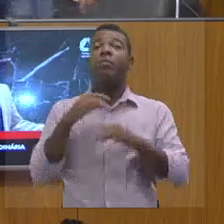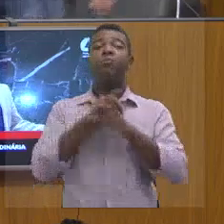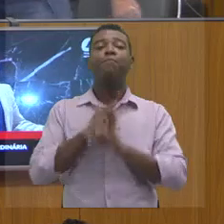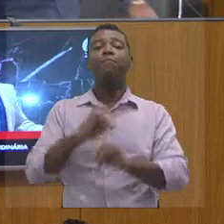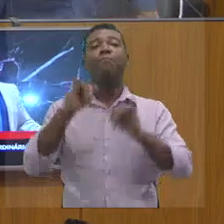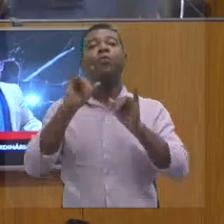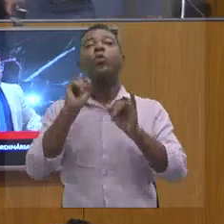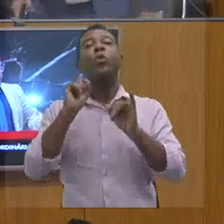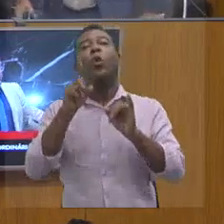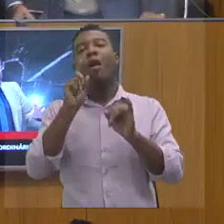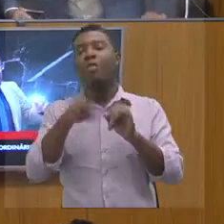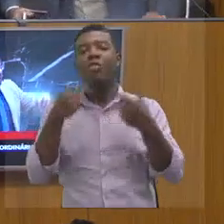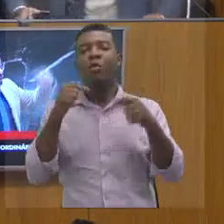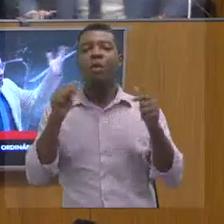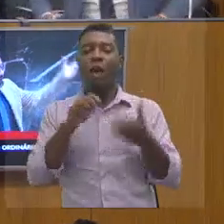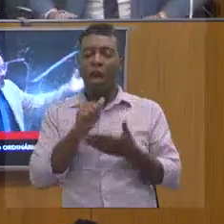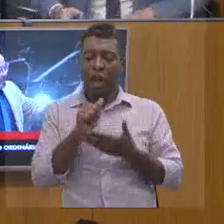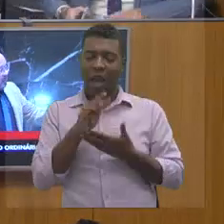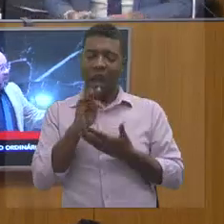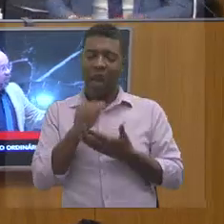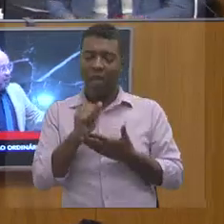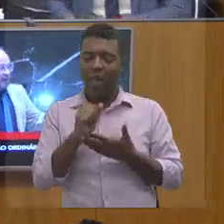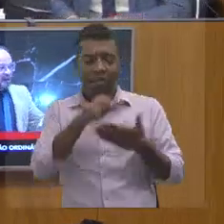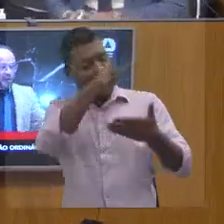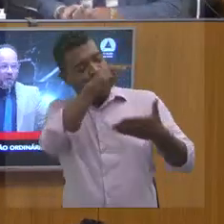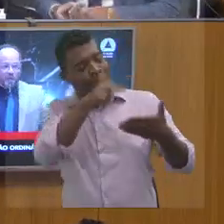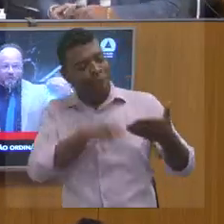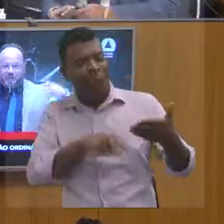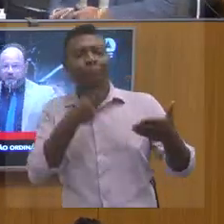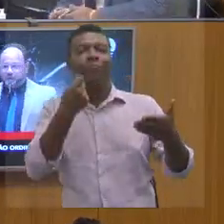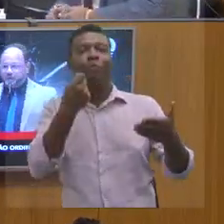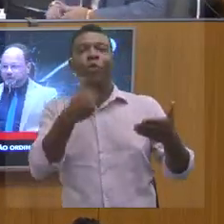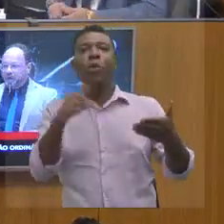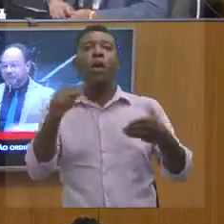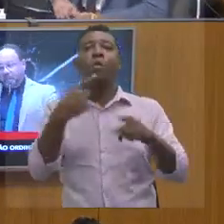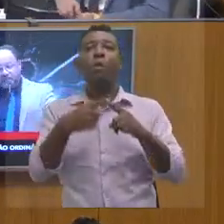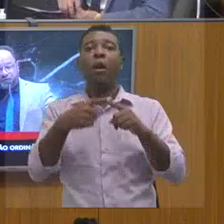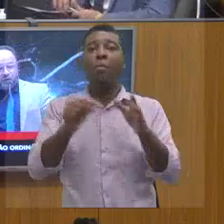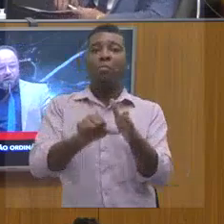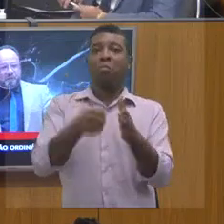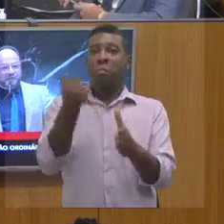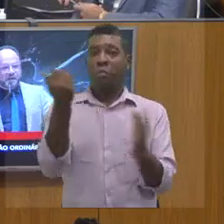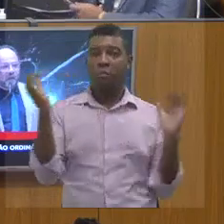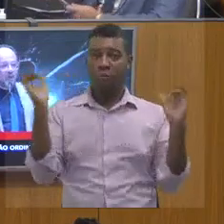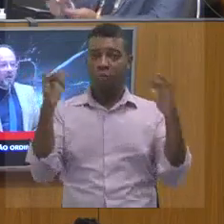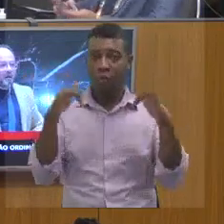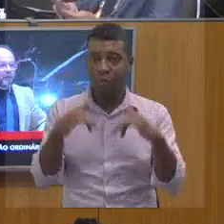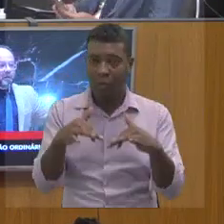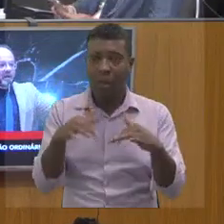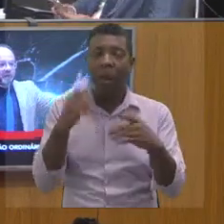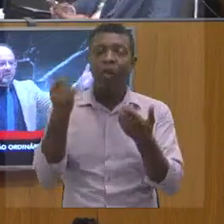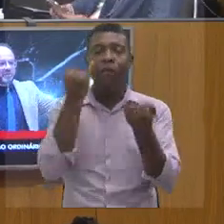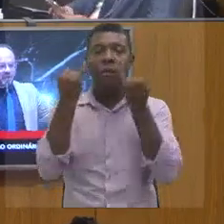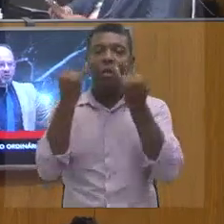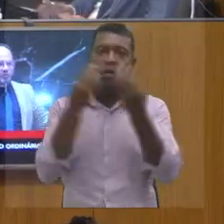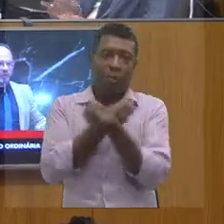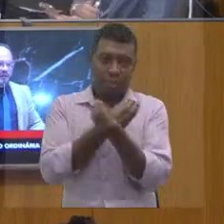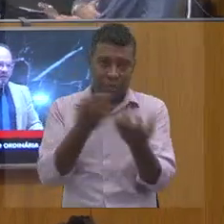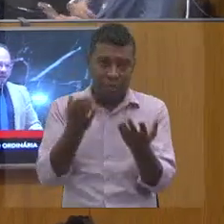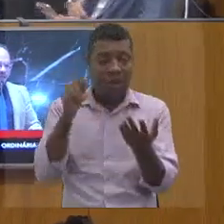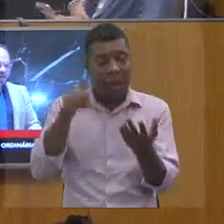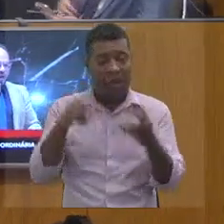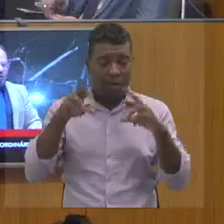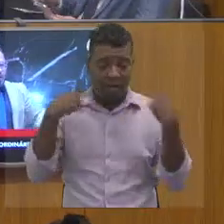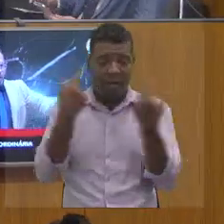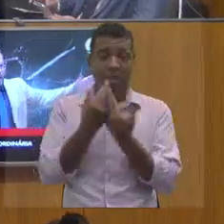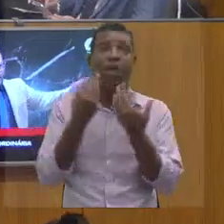terceira reunião conjunta dessas comissões nessa sessão Legislativa essas não se destina prestar informações sobre a gestão da